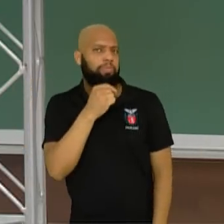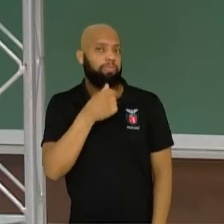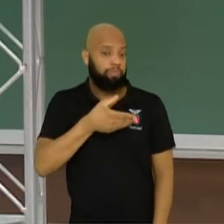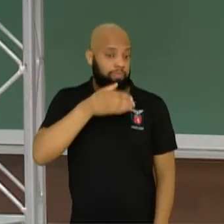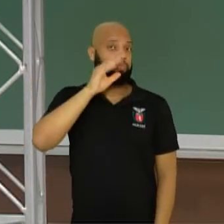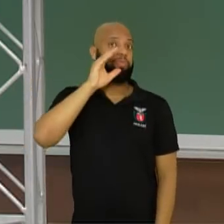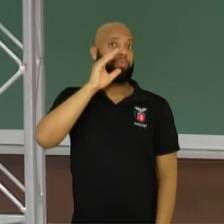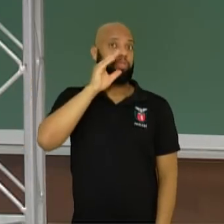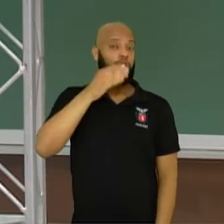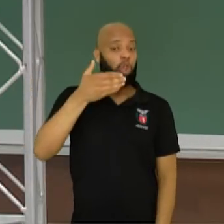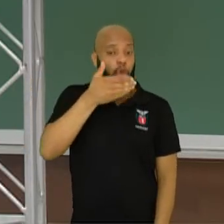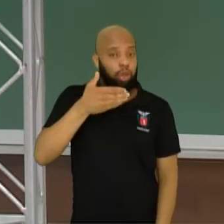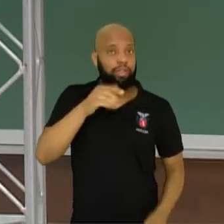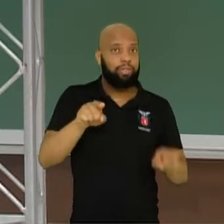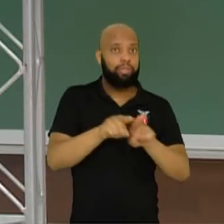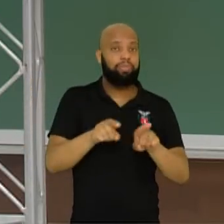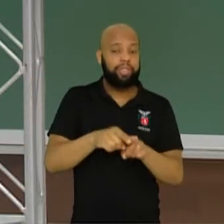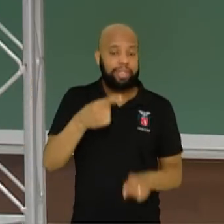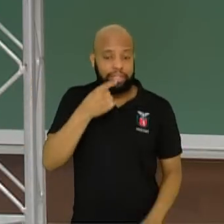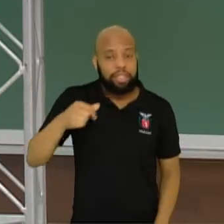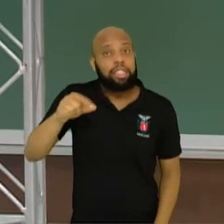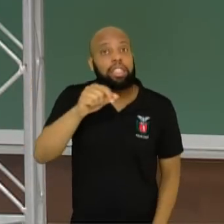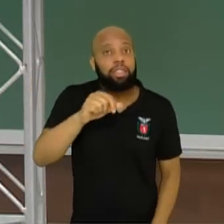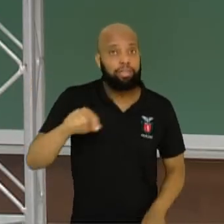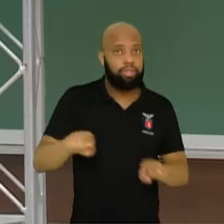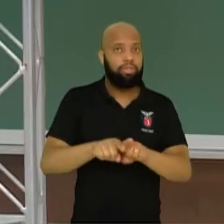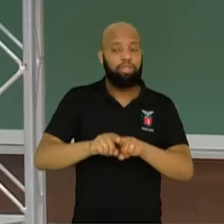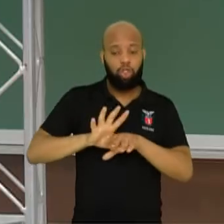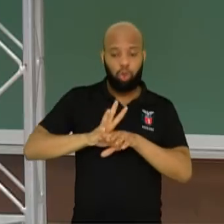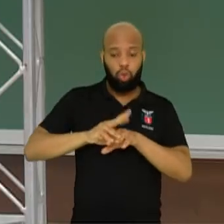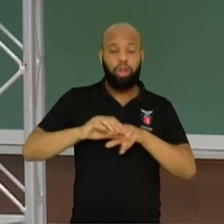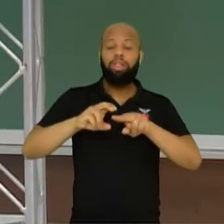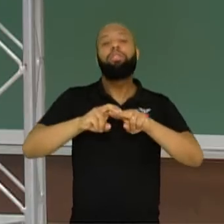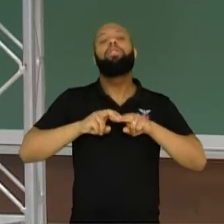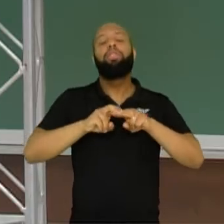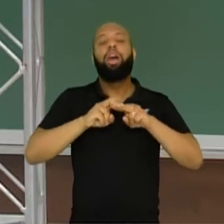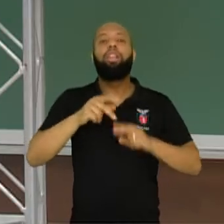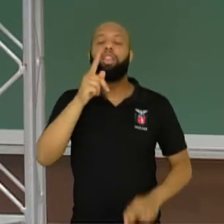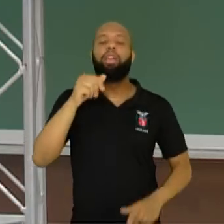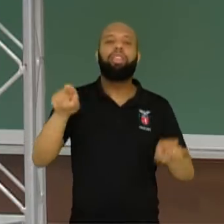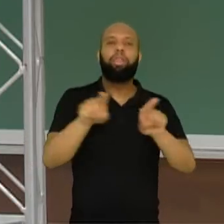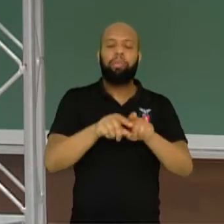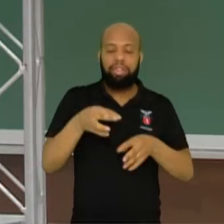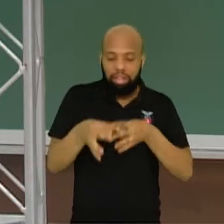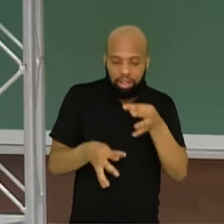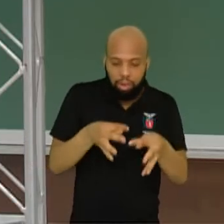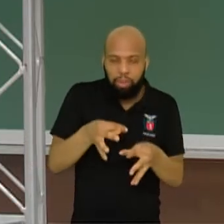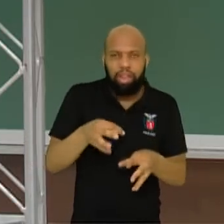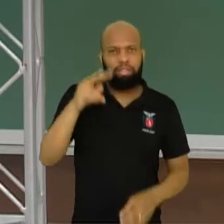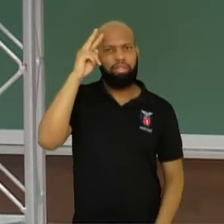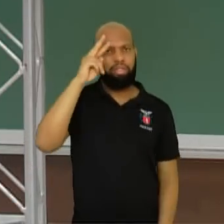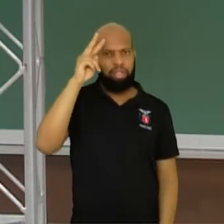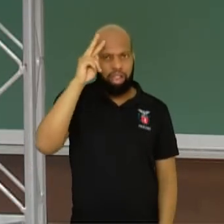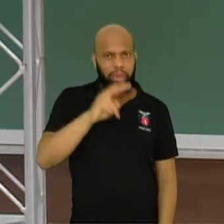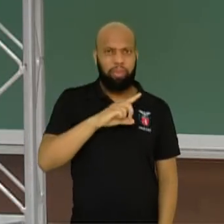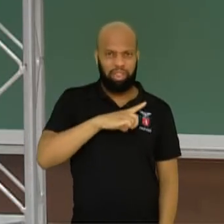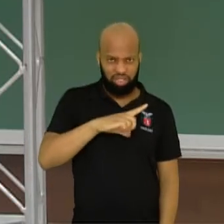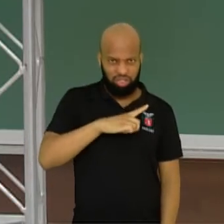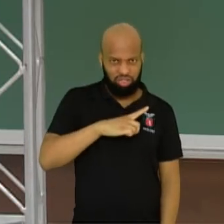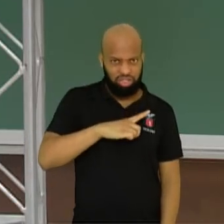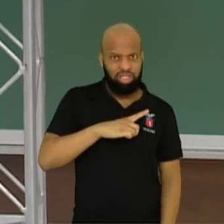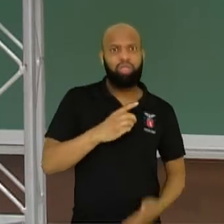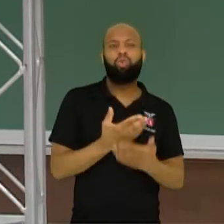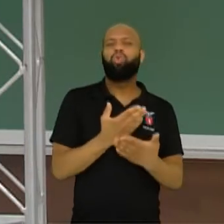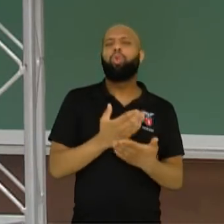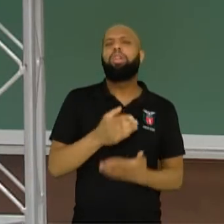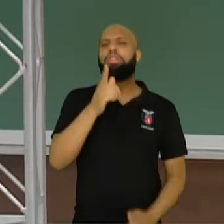salgada, doenças causadas pela água, o tratamento da água. Lembra da ETA e da ET? Então, muito nós falamos